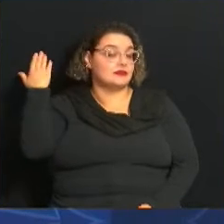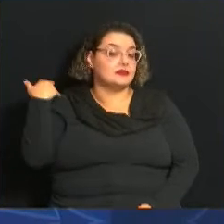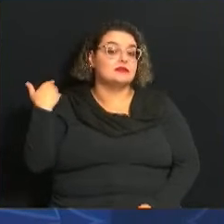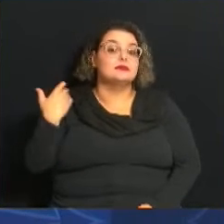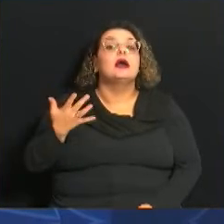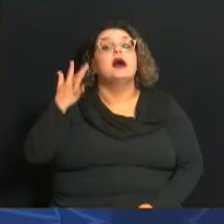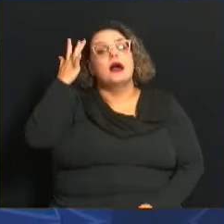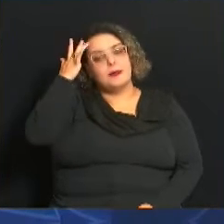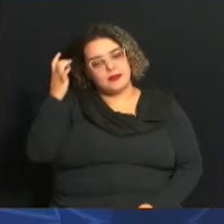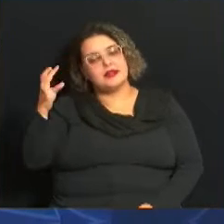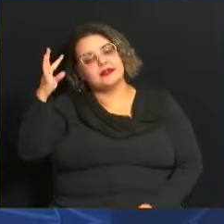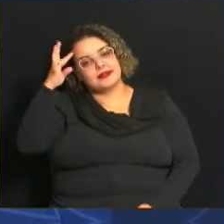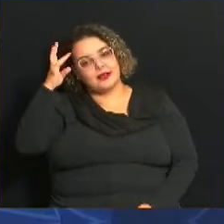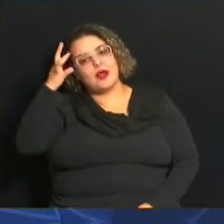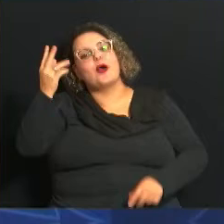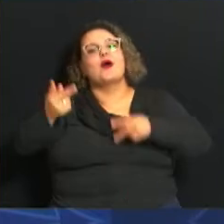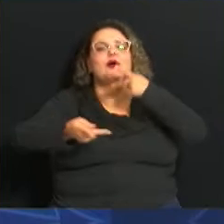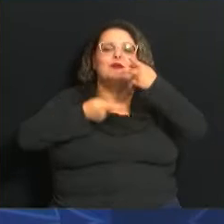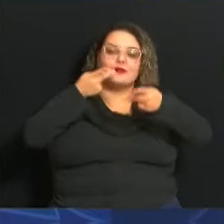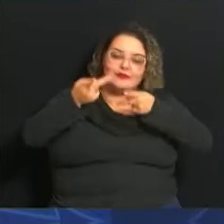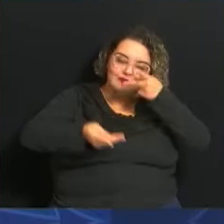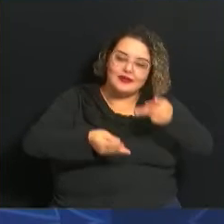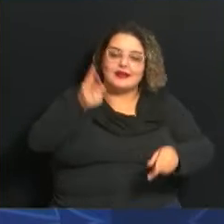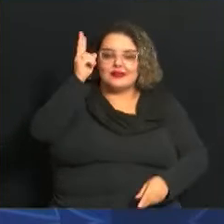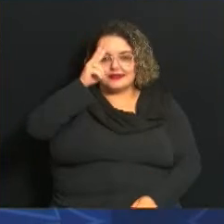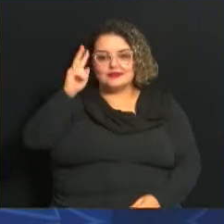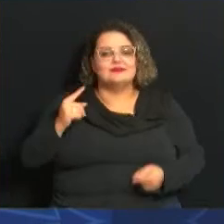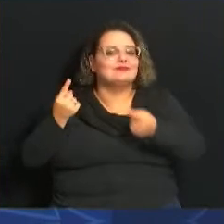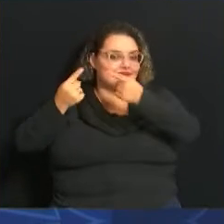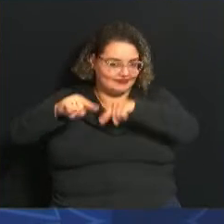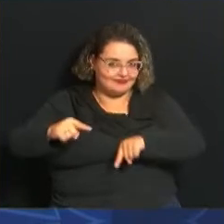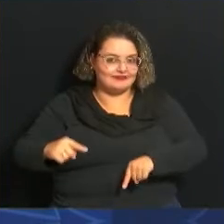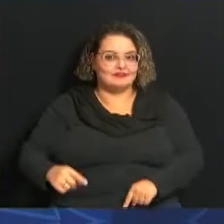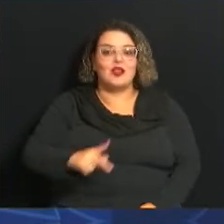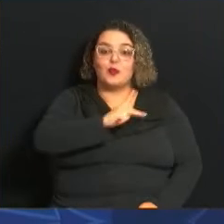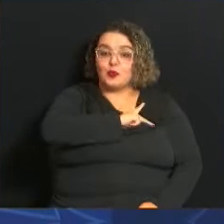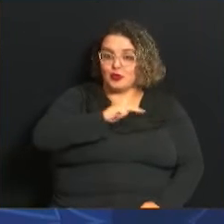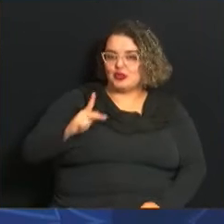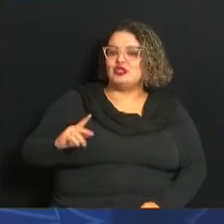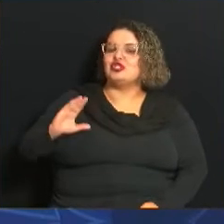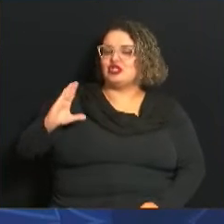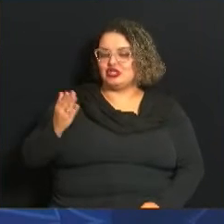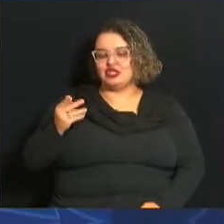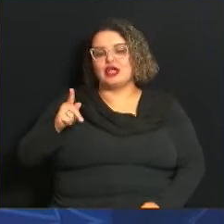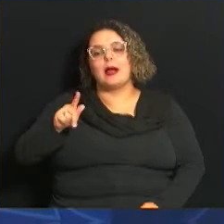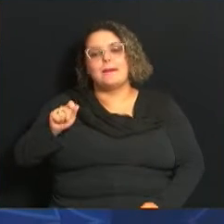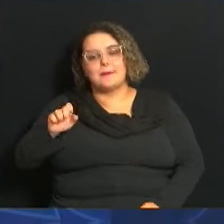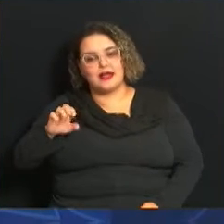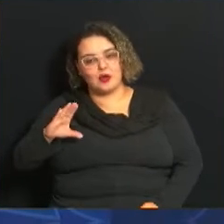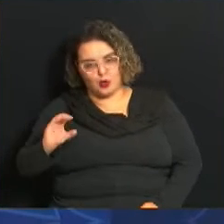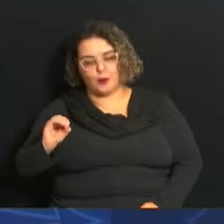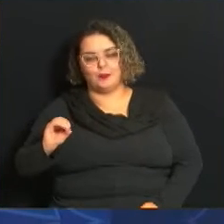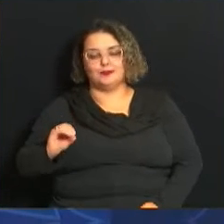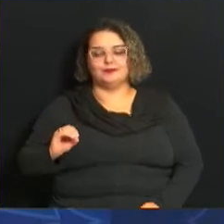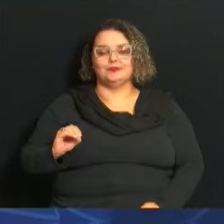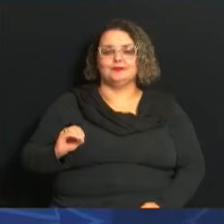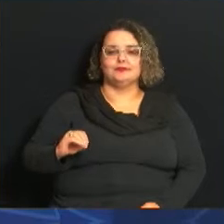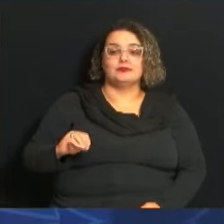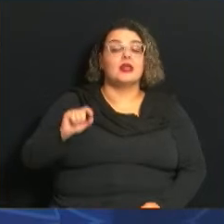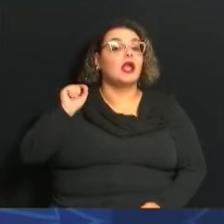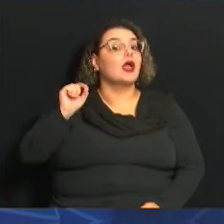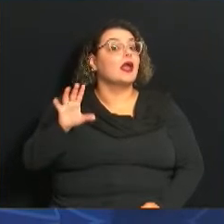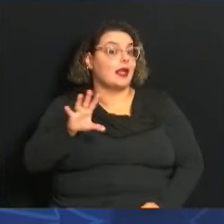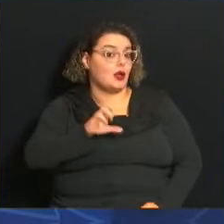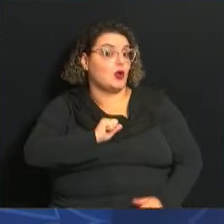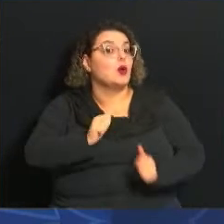na quarta-feira, a gente conta a história dessa partida entre Ponte Preta e Chapecoense. E quem gosta de